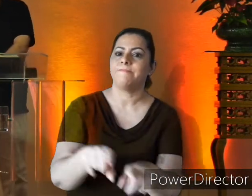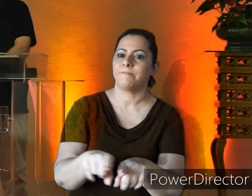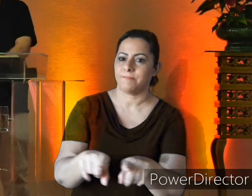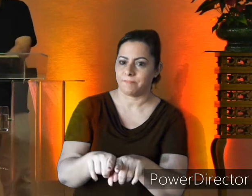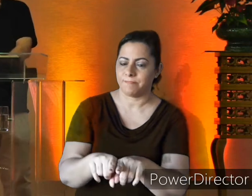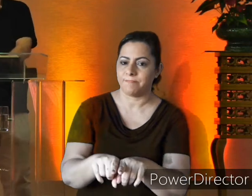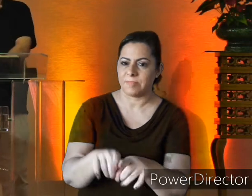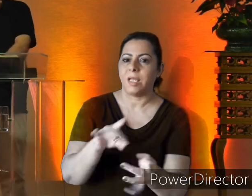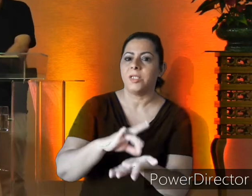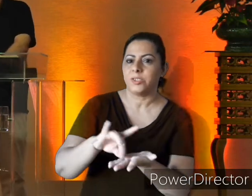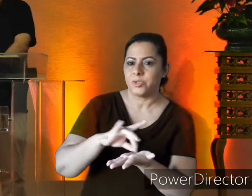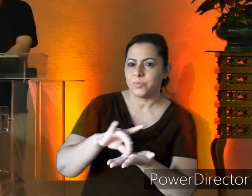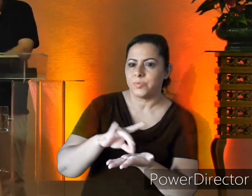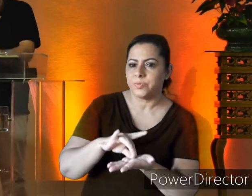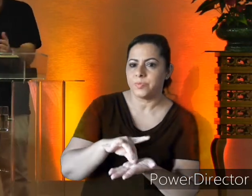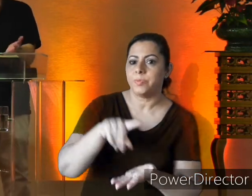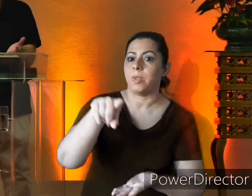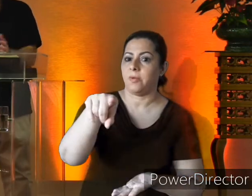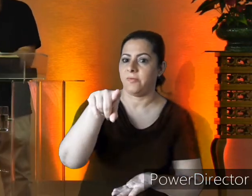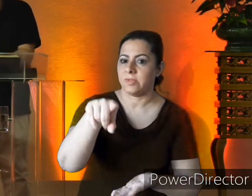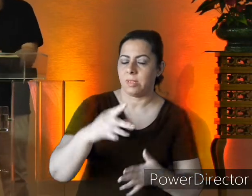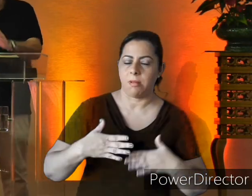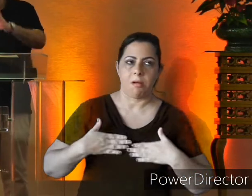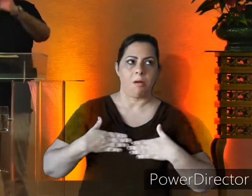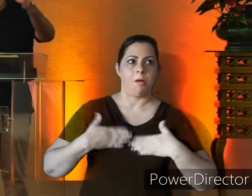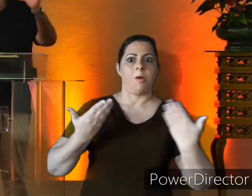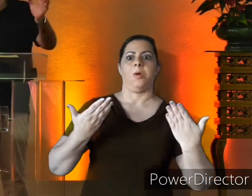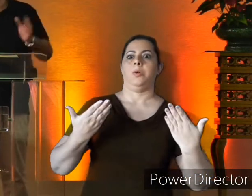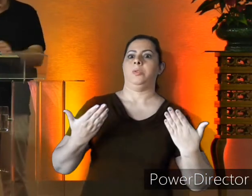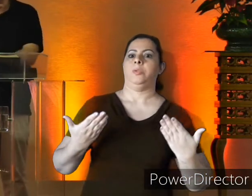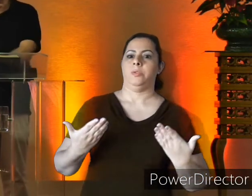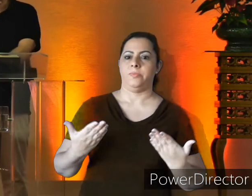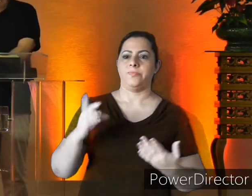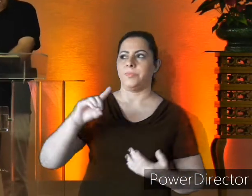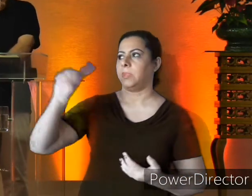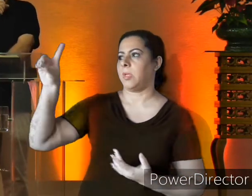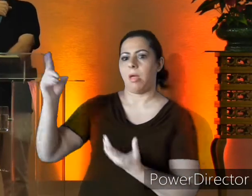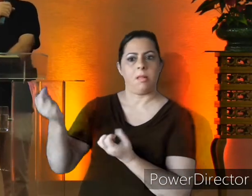surpresa, despercebido. Por isso é importante estarmos sobre os